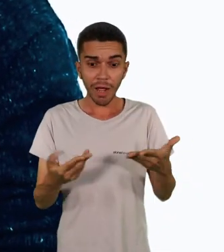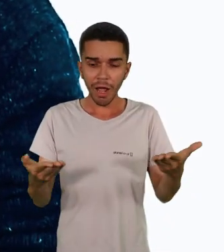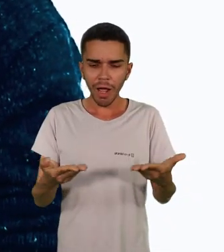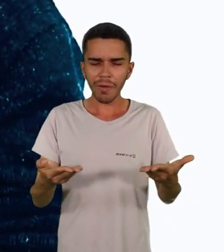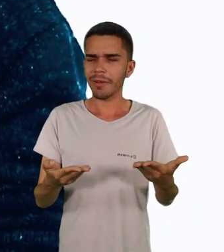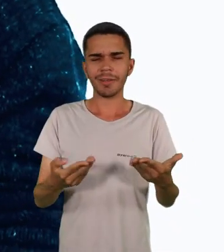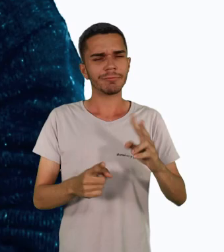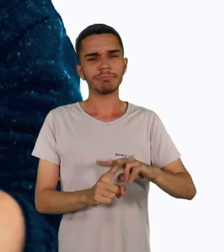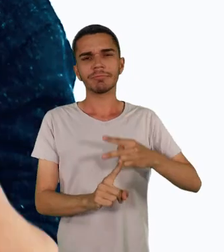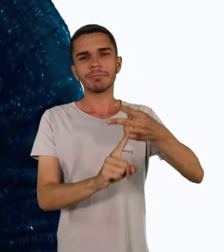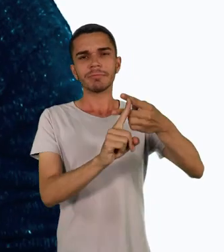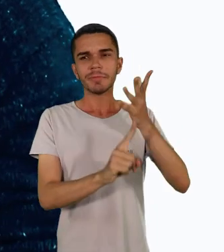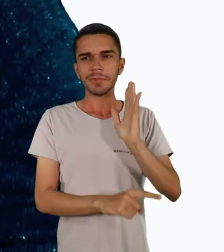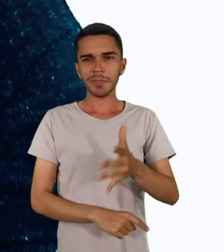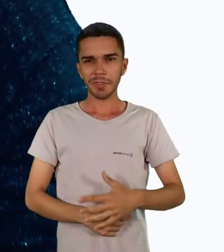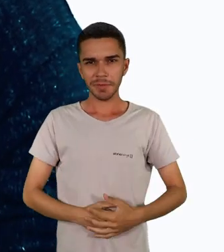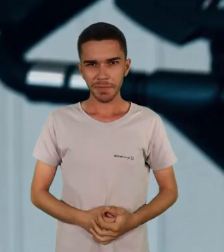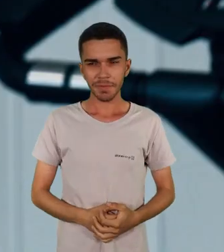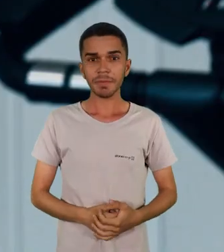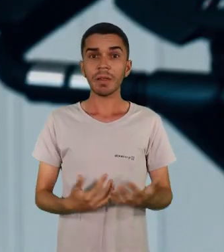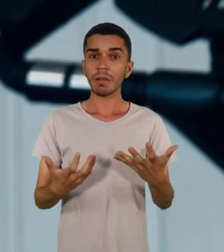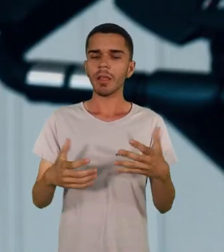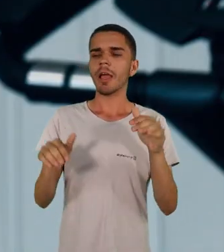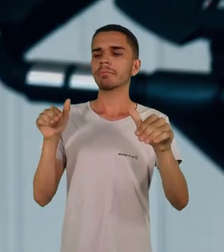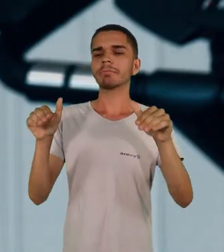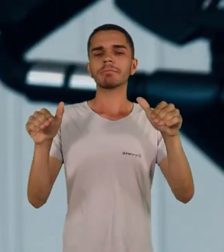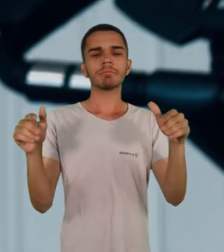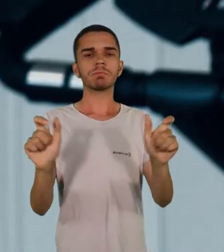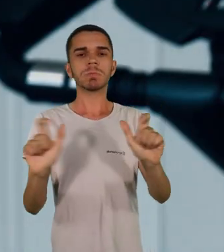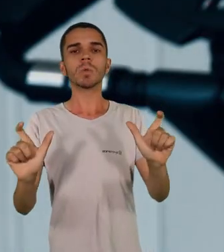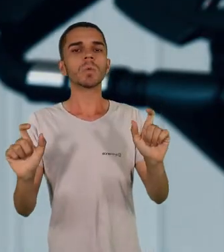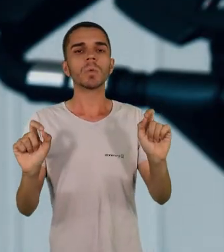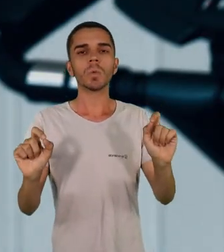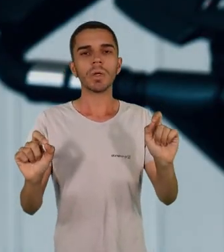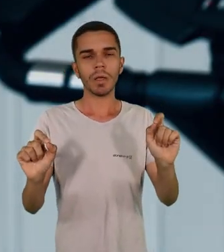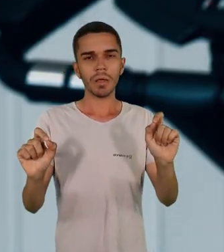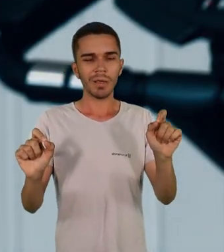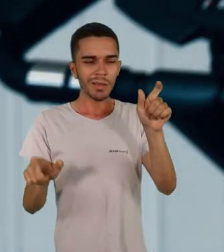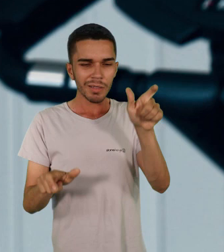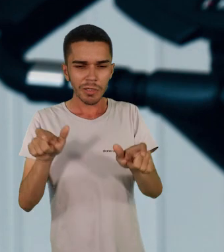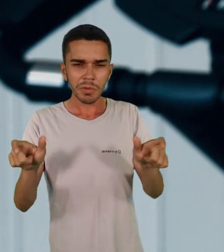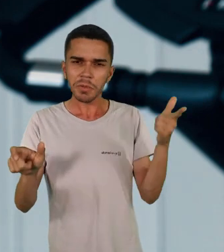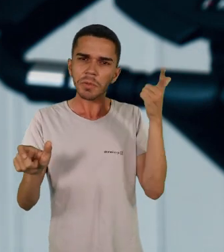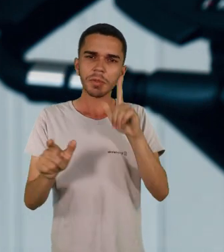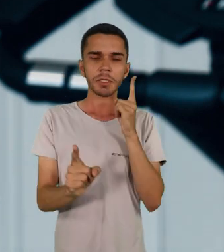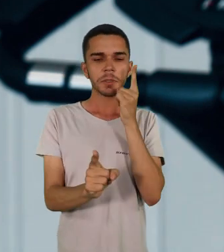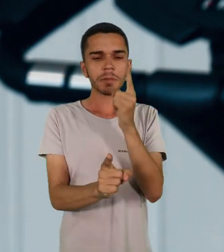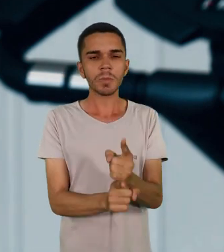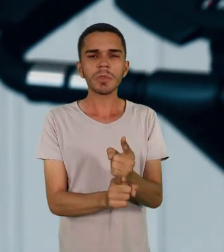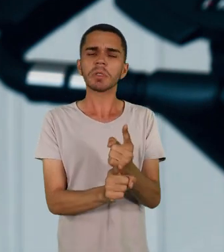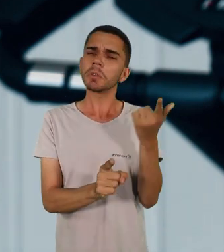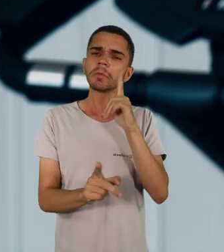passei a dar muito mais valor à vida. Nós queremos chamar a atenção para que os pacientes possam